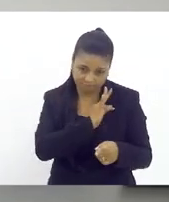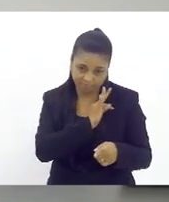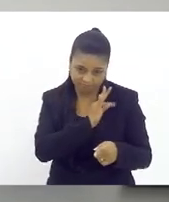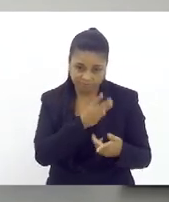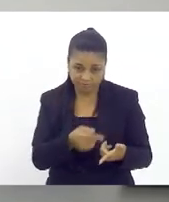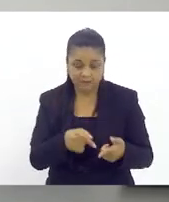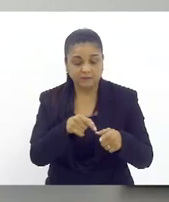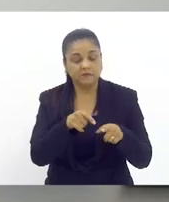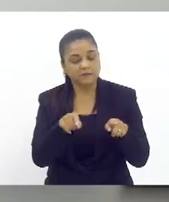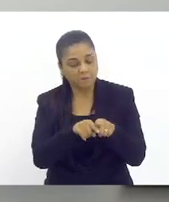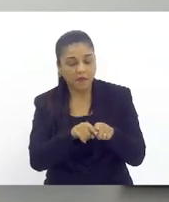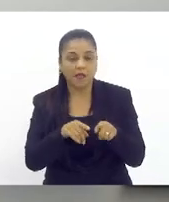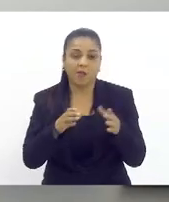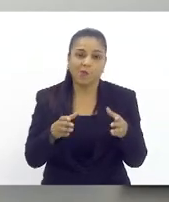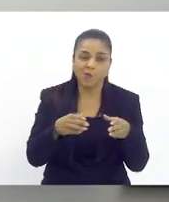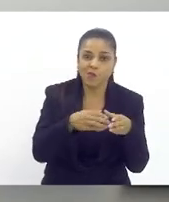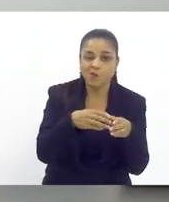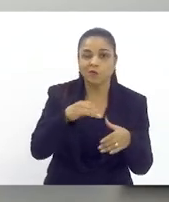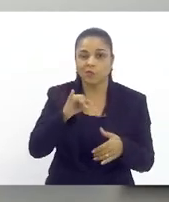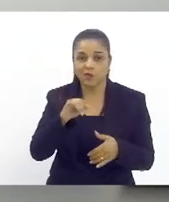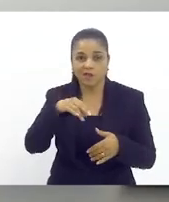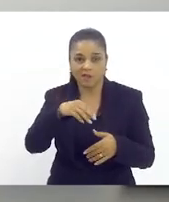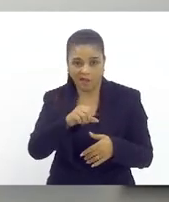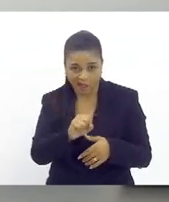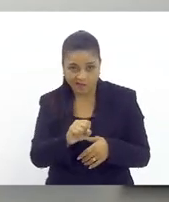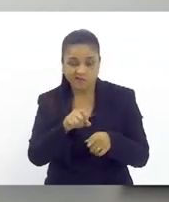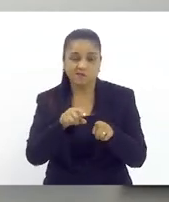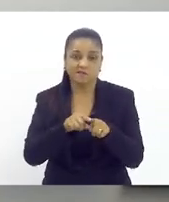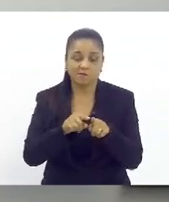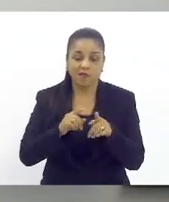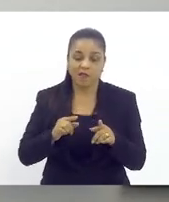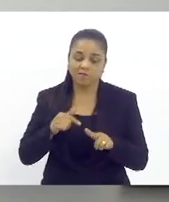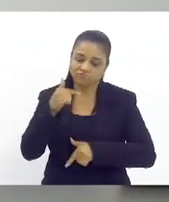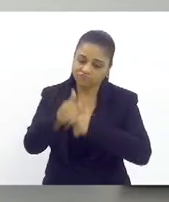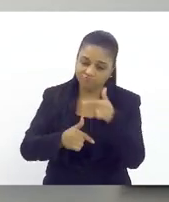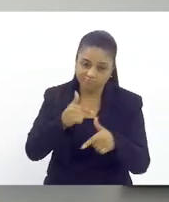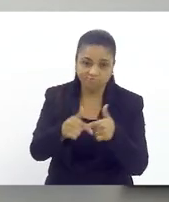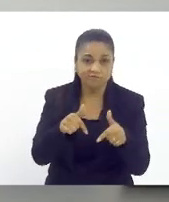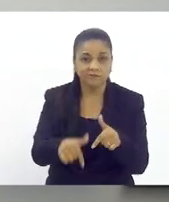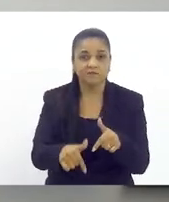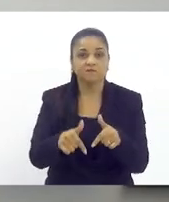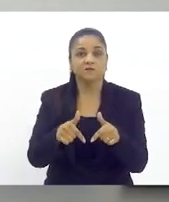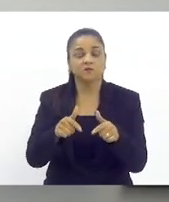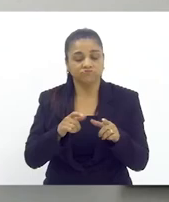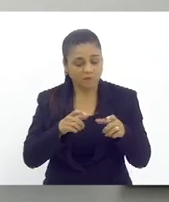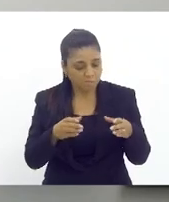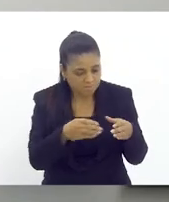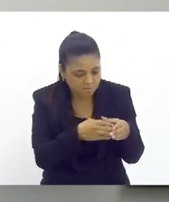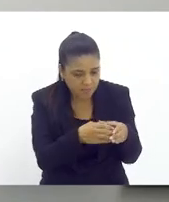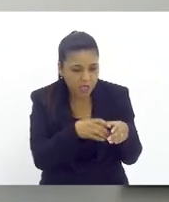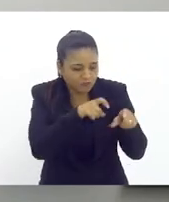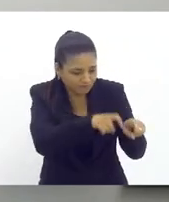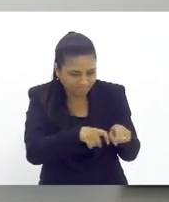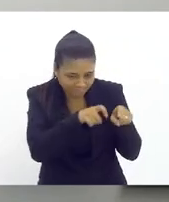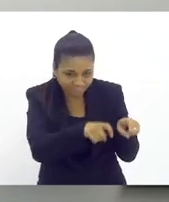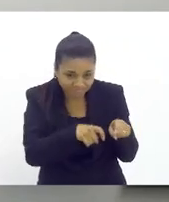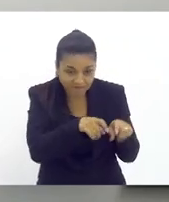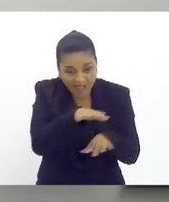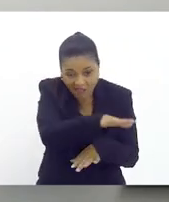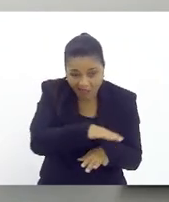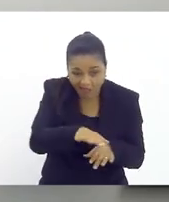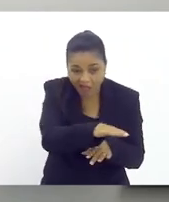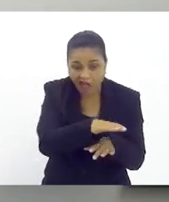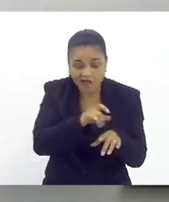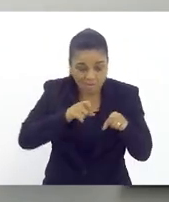equipe do IES que estão aqui usando inclusive Mari essa ideia de engajar pequenos proprietários e ter áreas que são